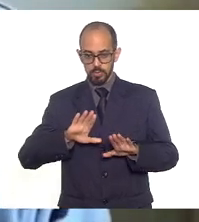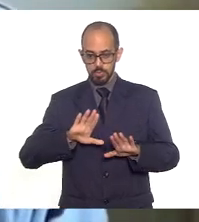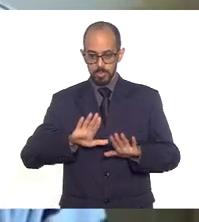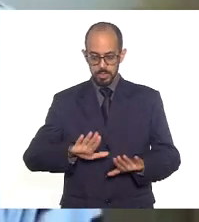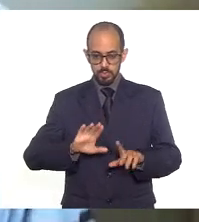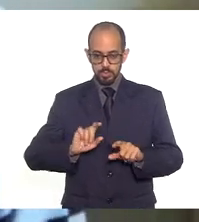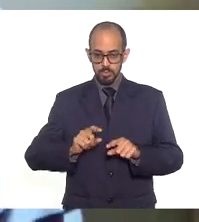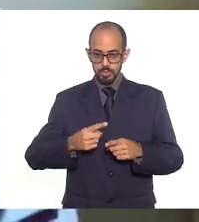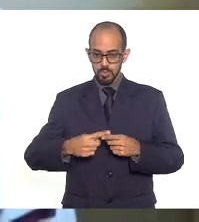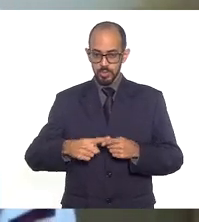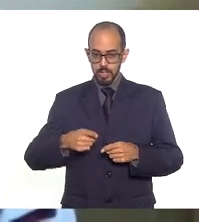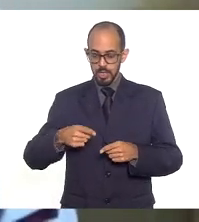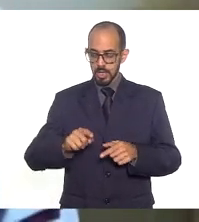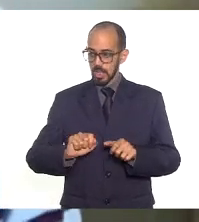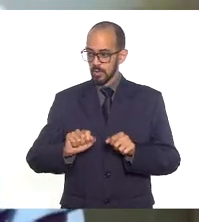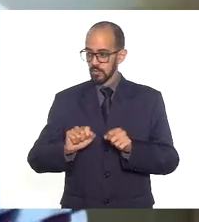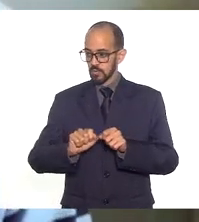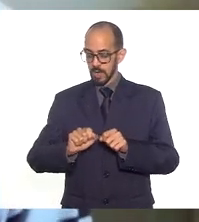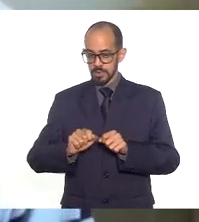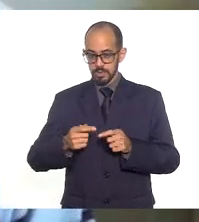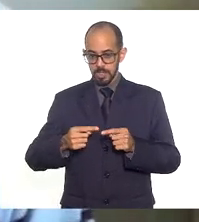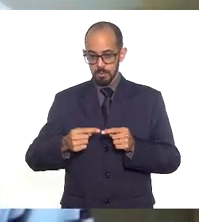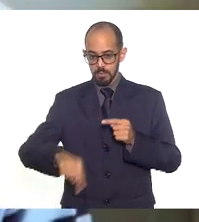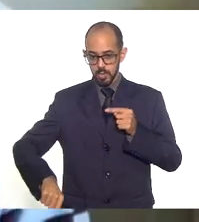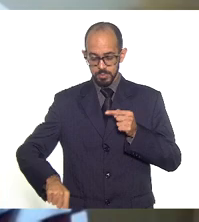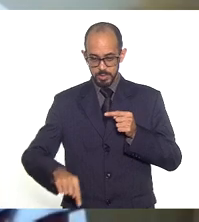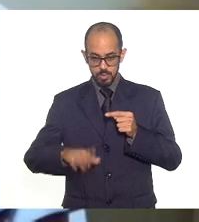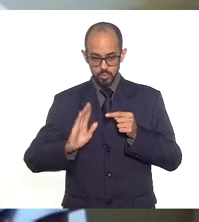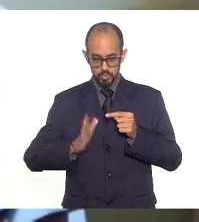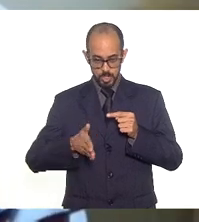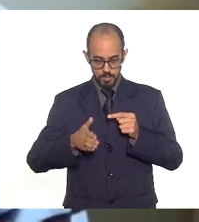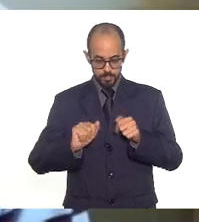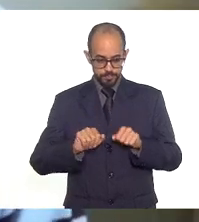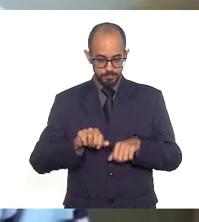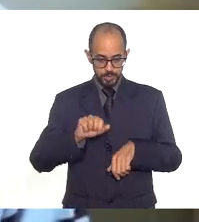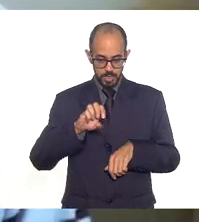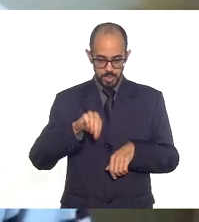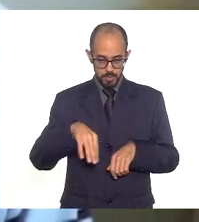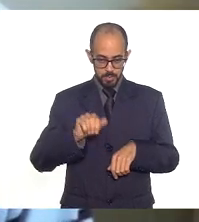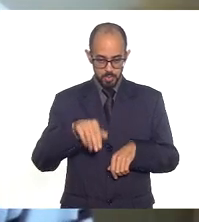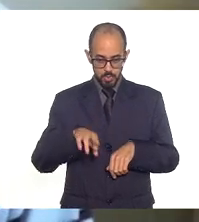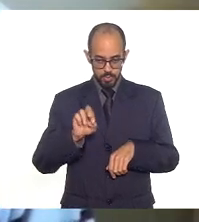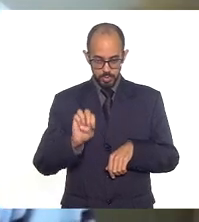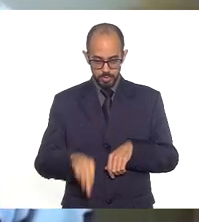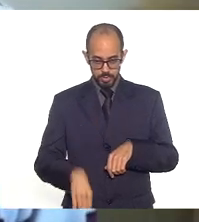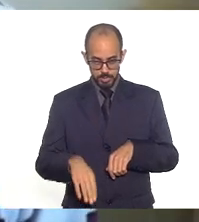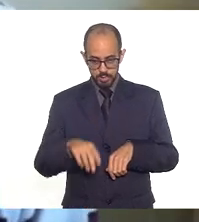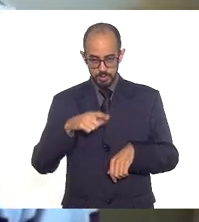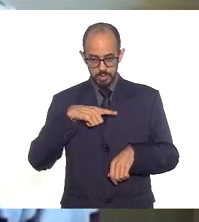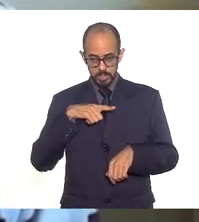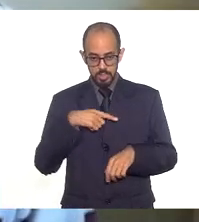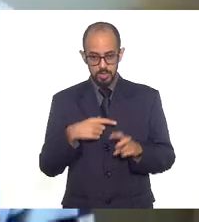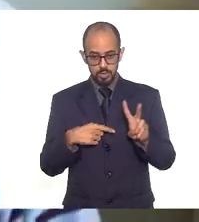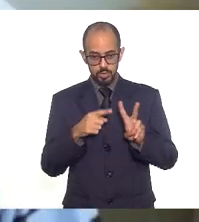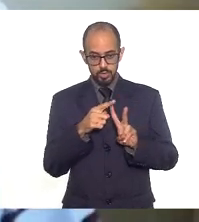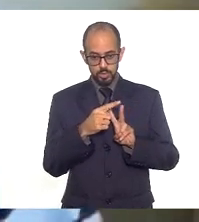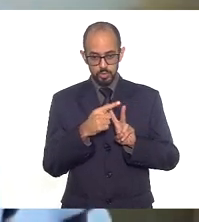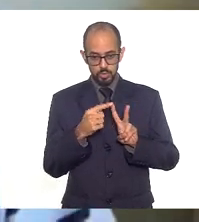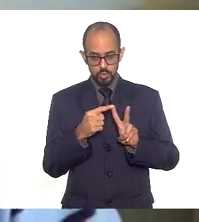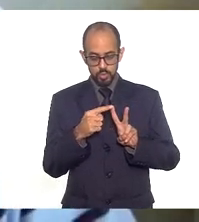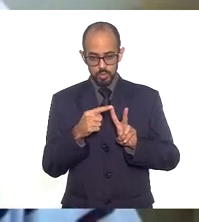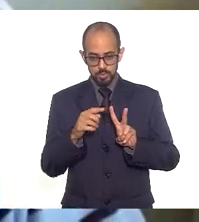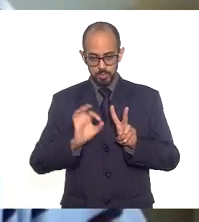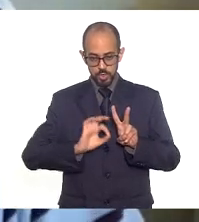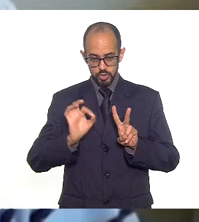já faz essa proibição. O deputado Amorim faz dois projetos, um para a SEDAE